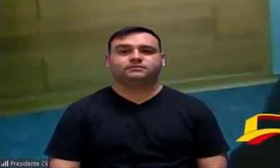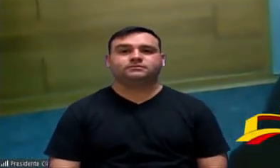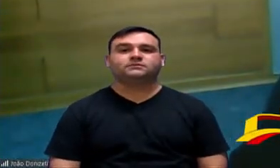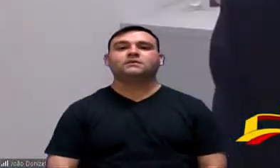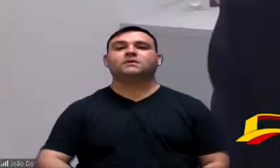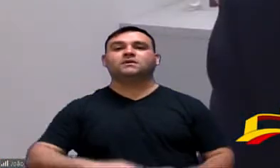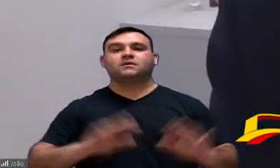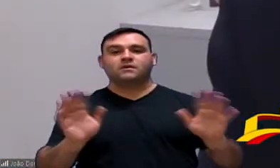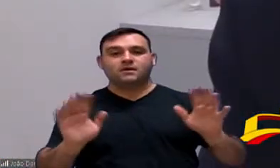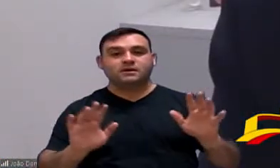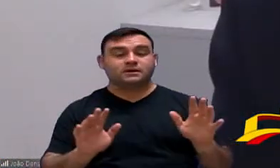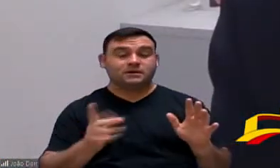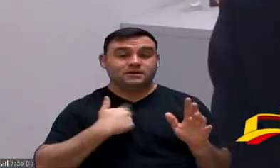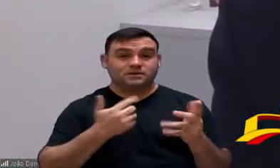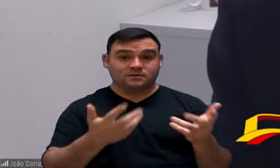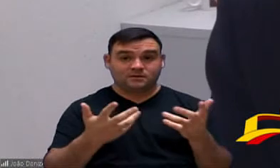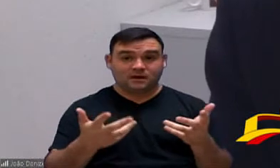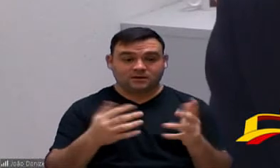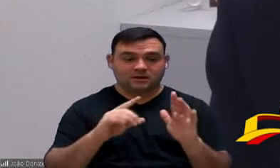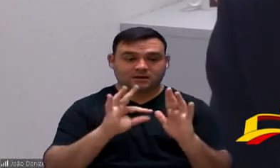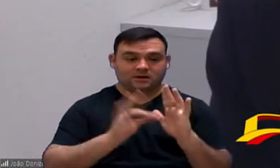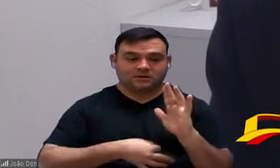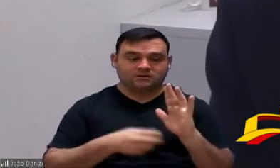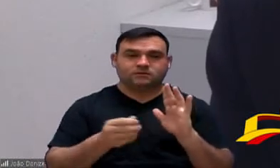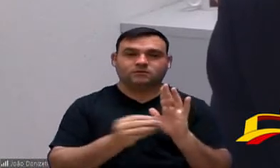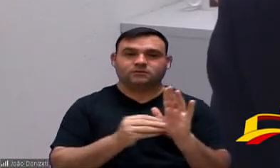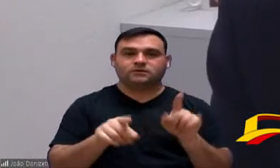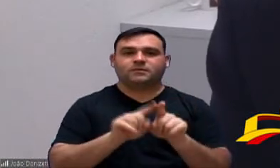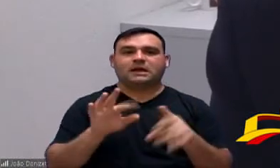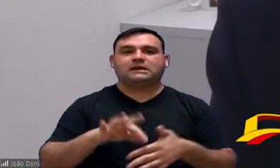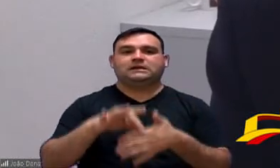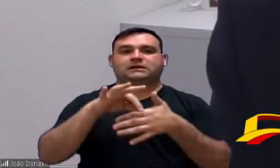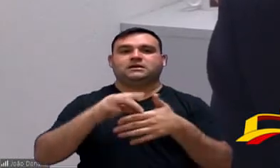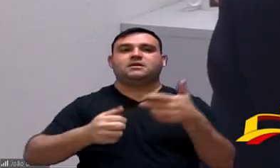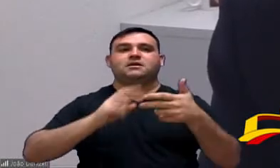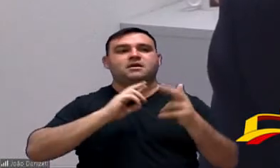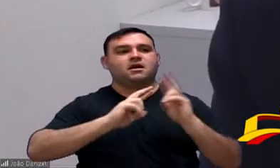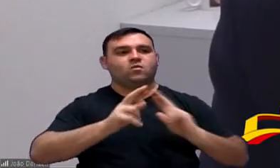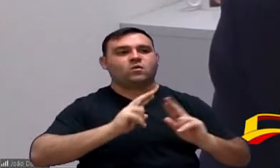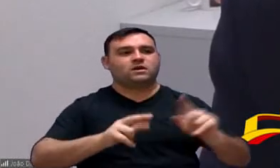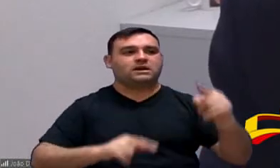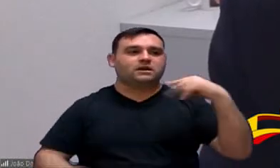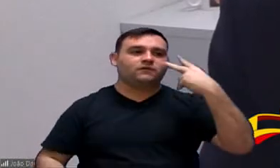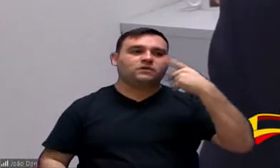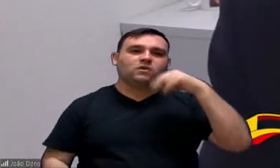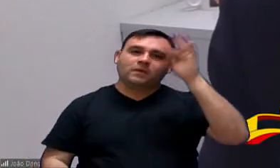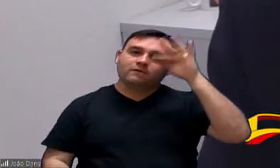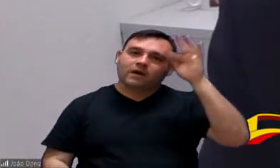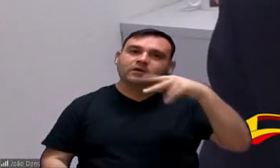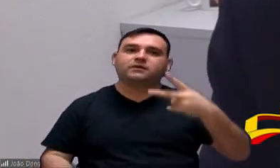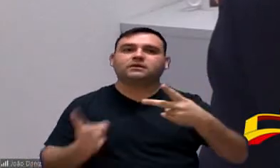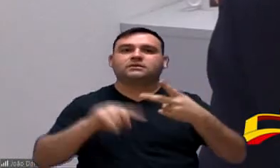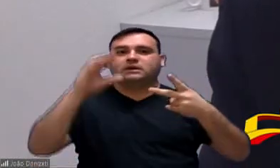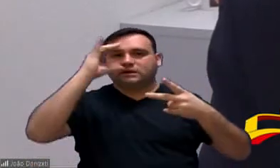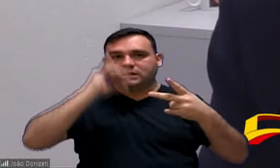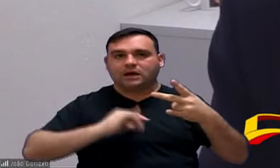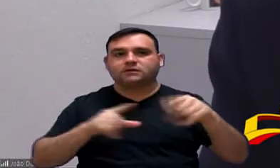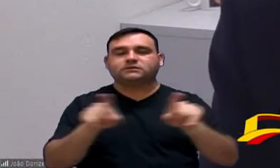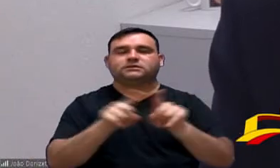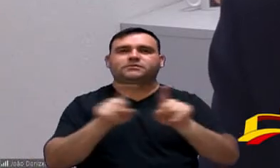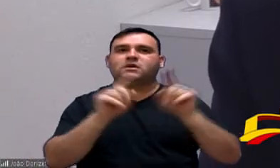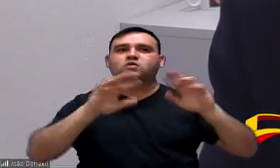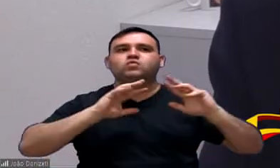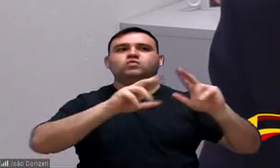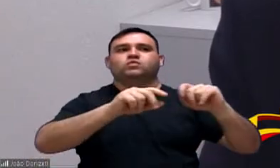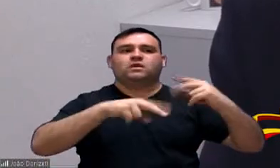Oi, senhor presidente, eu gostaria de me inscrever como líder de governo para poder responder aí o vereador Fausto, o vereador Iara e todos